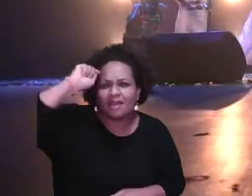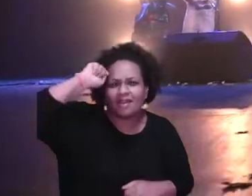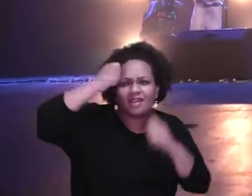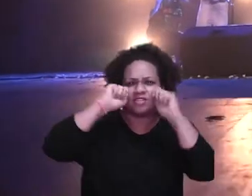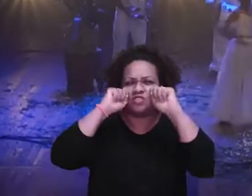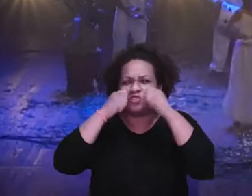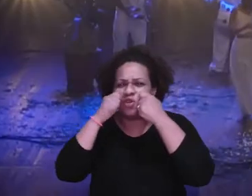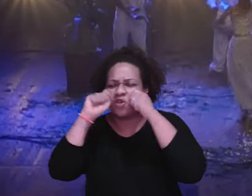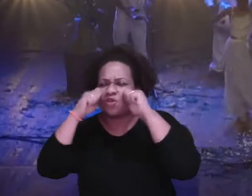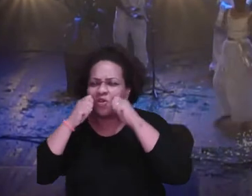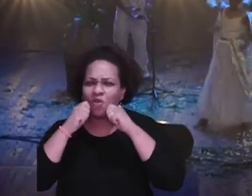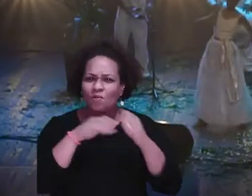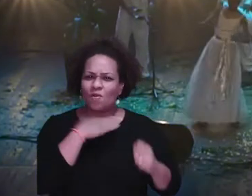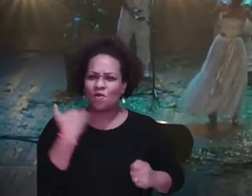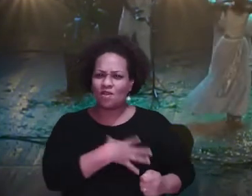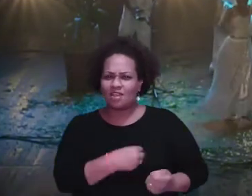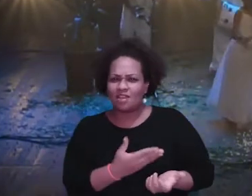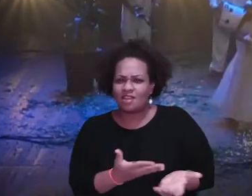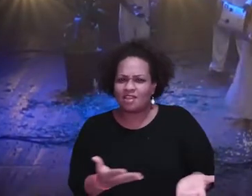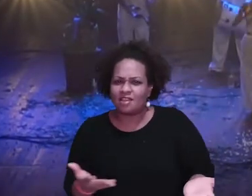banho preta juro